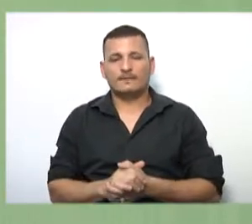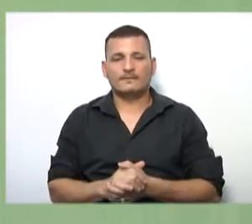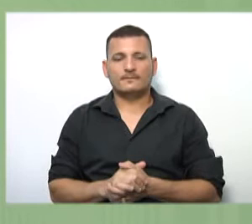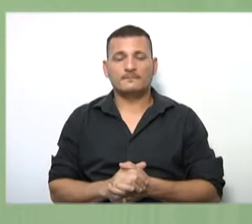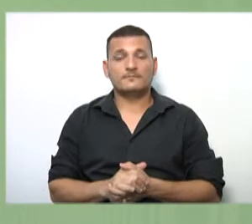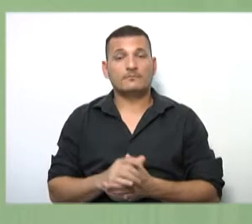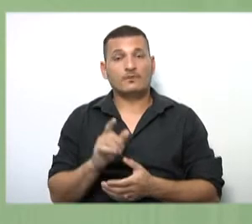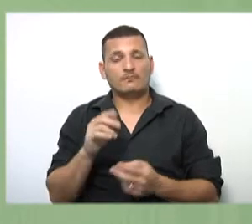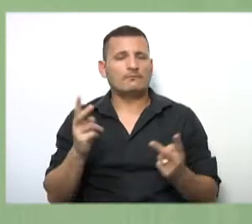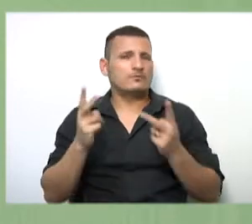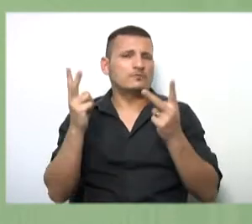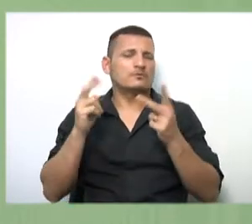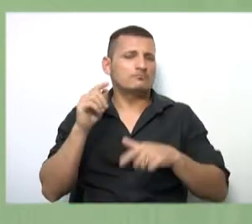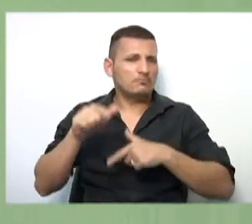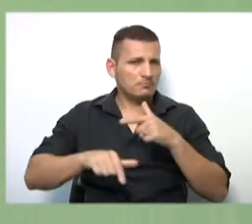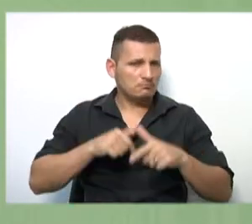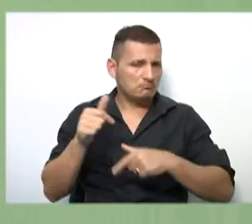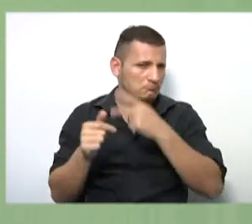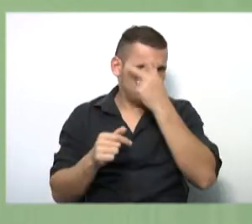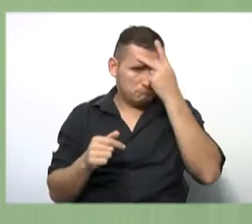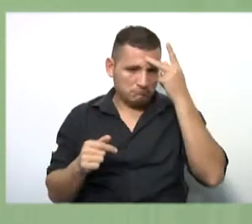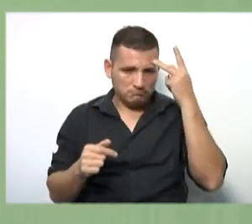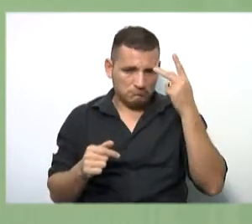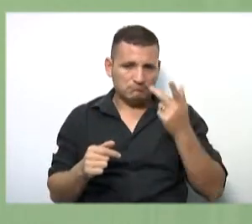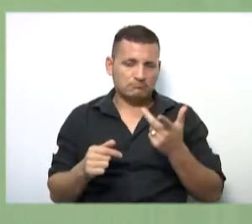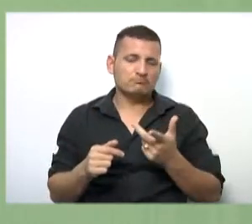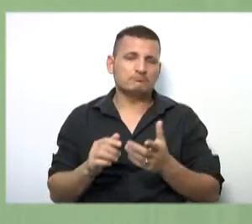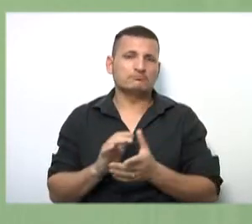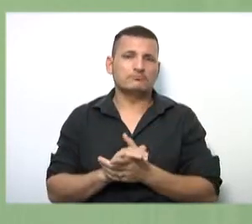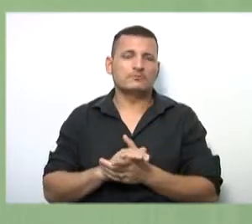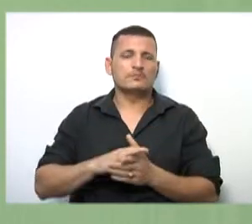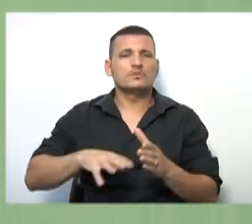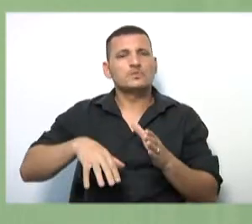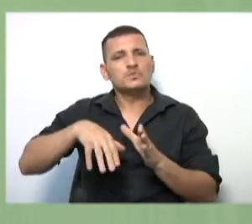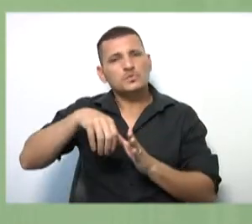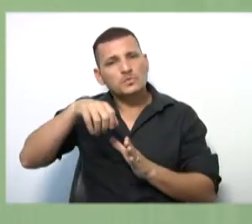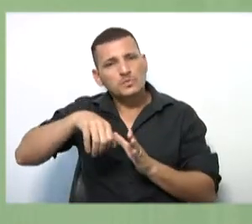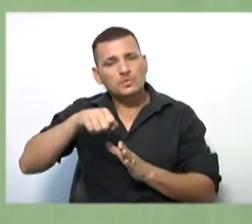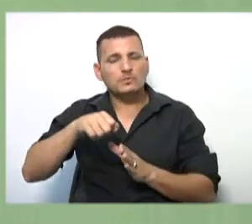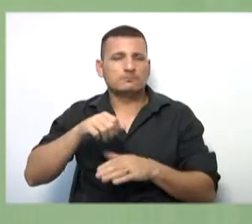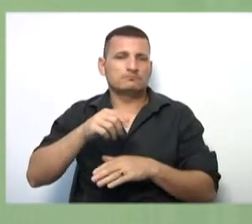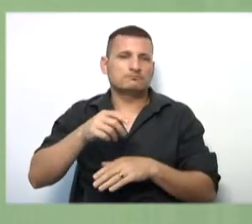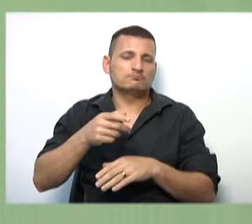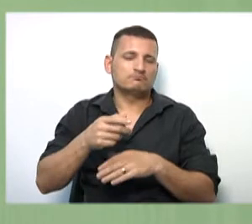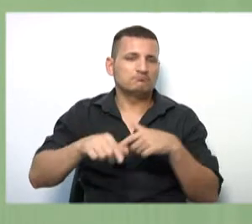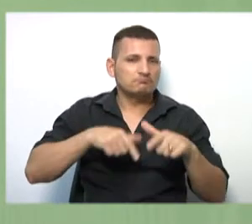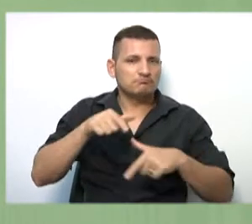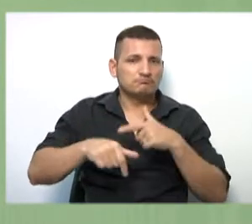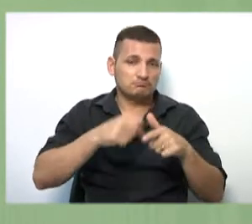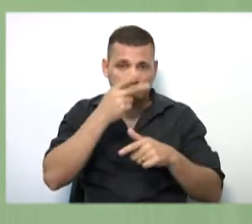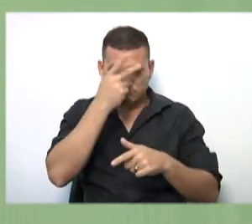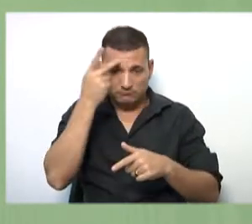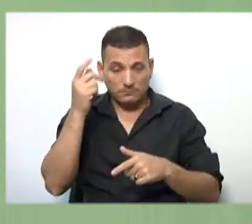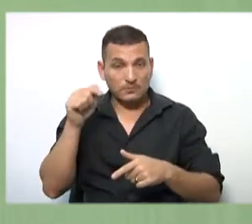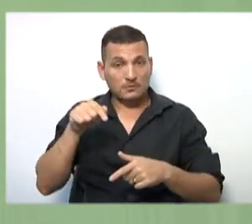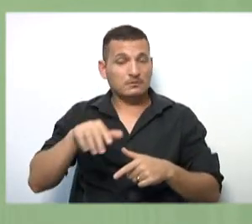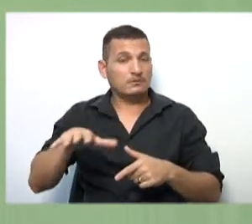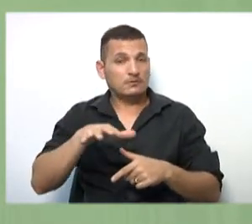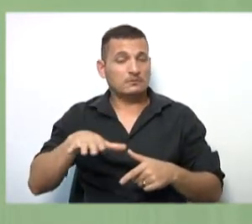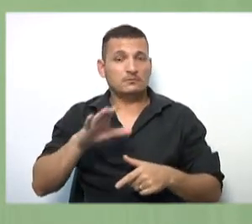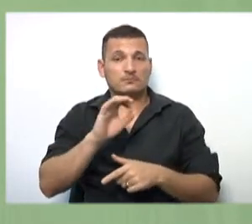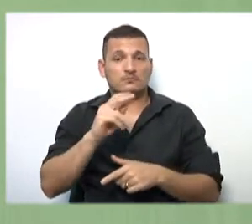trabalho do garimpeiro, que há tempos é bastante explorado. Nesse ramo, as cooperativas têm o papel